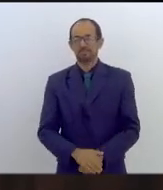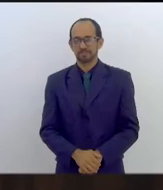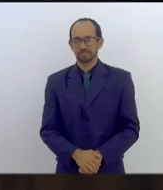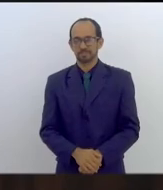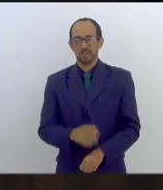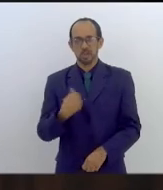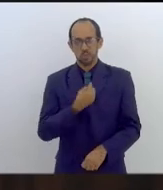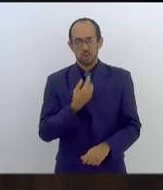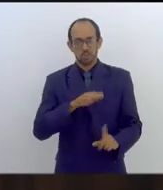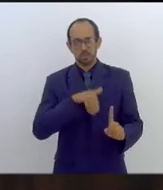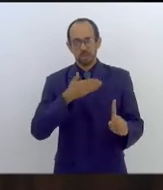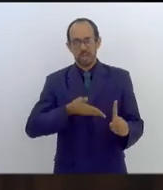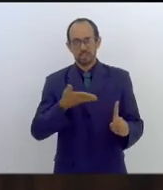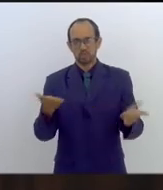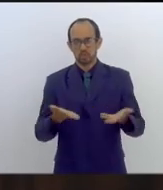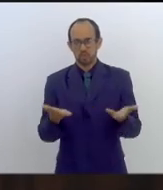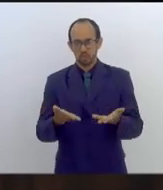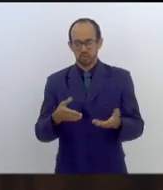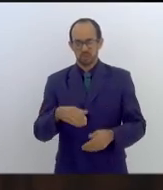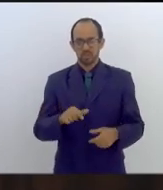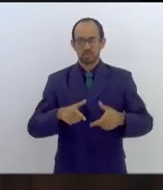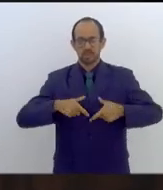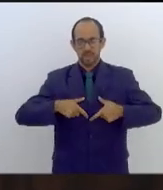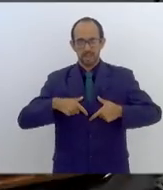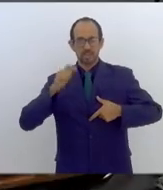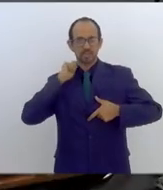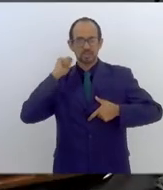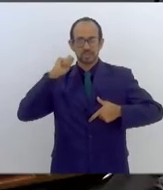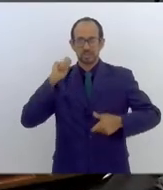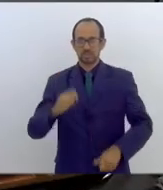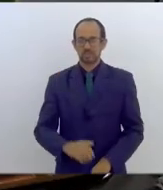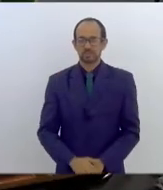o nosso homenageado a medalha Tiradentes